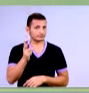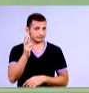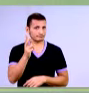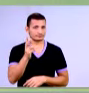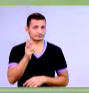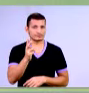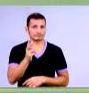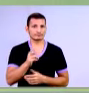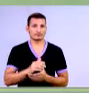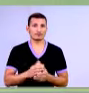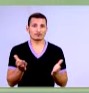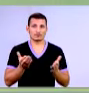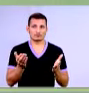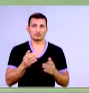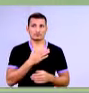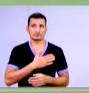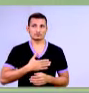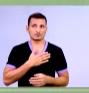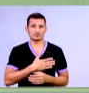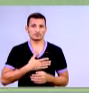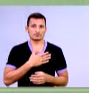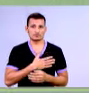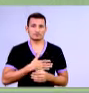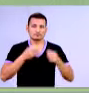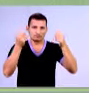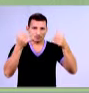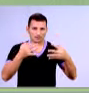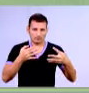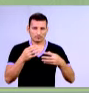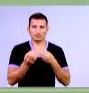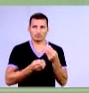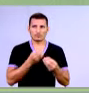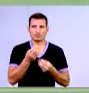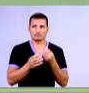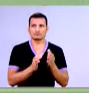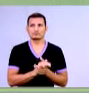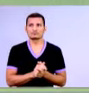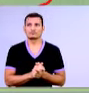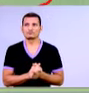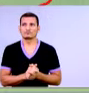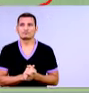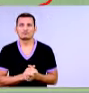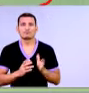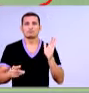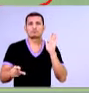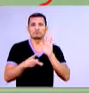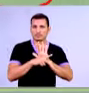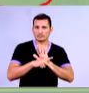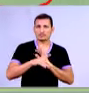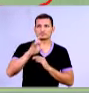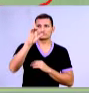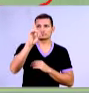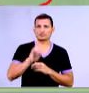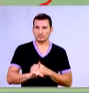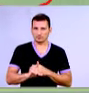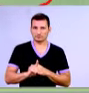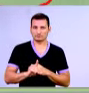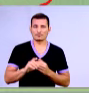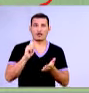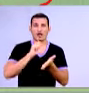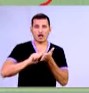eu gostaria de destacar as questões relacionadas à propriedade e a direitos